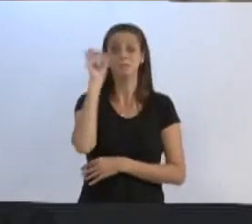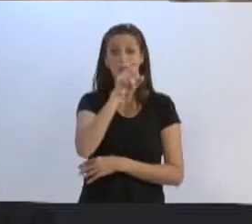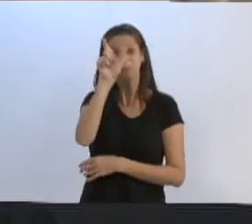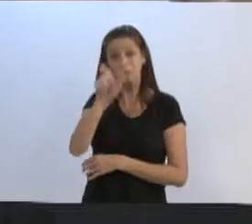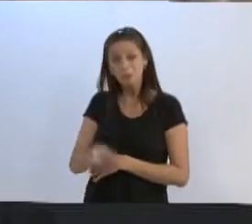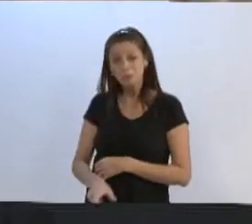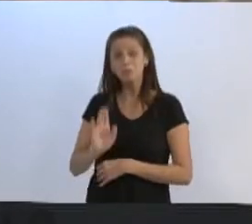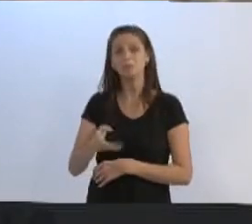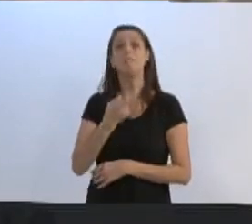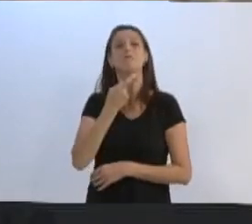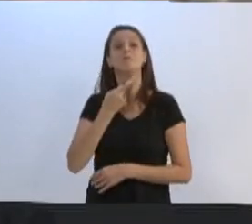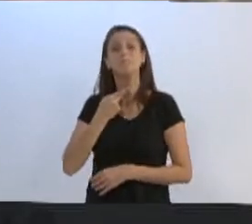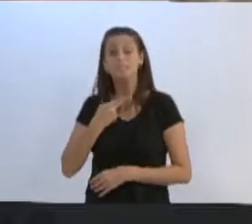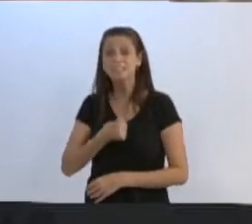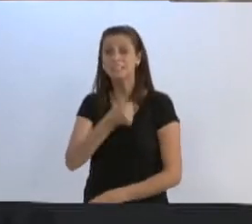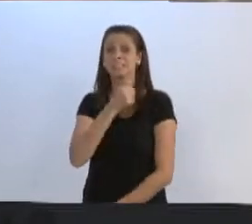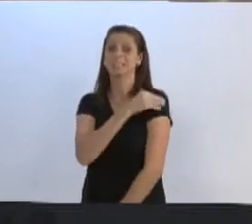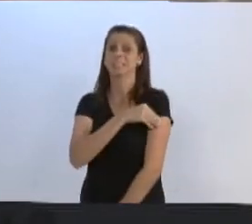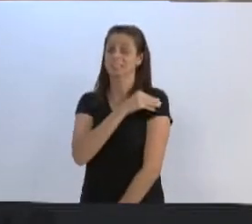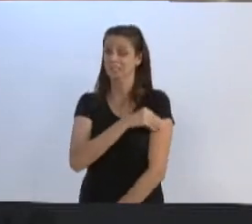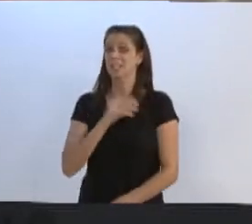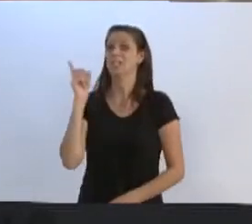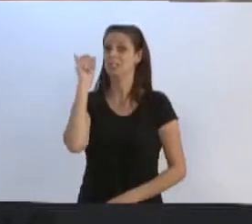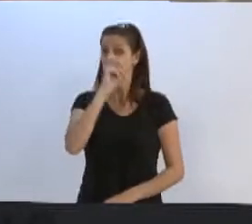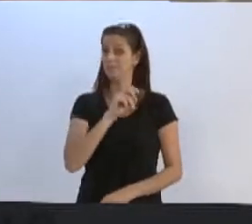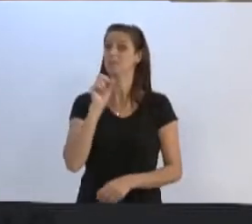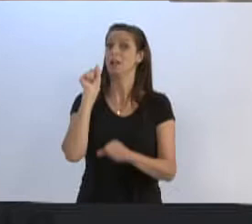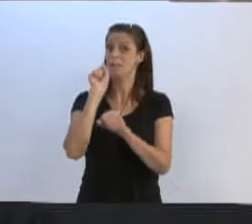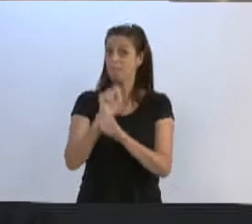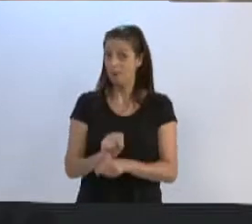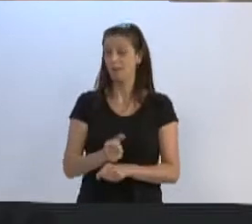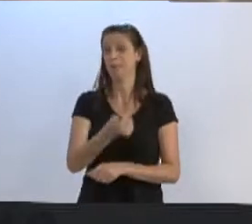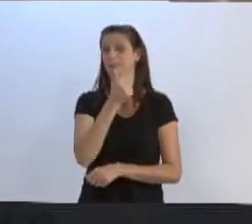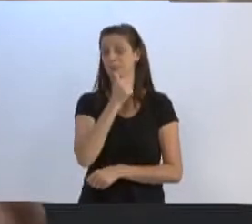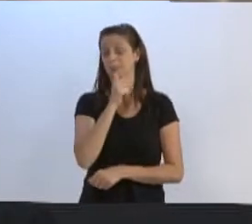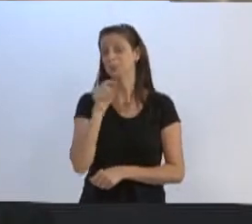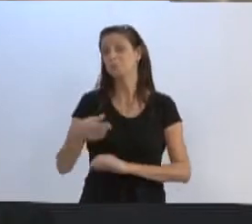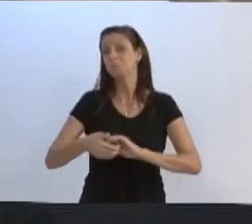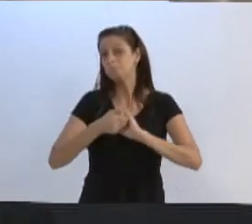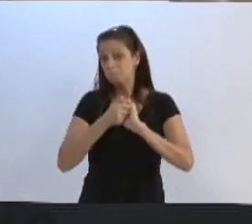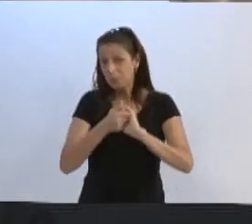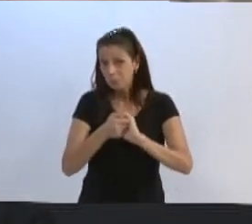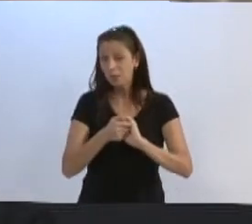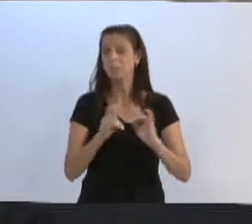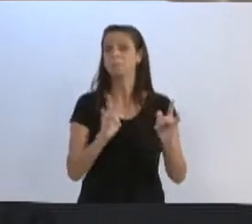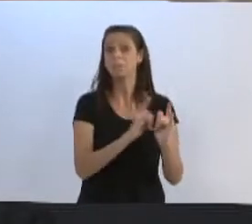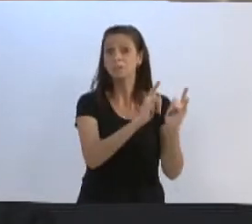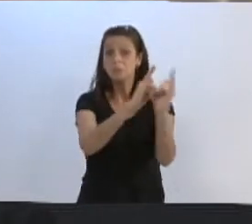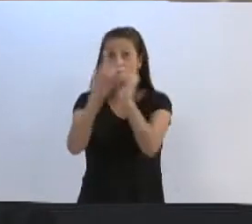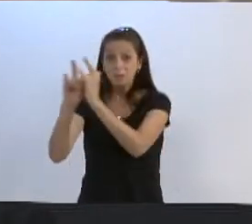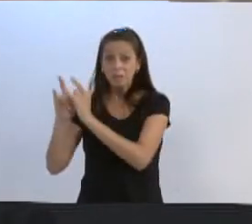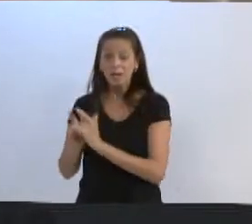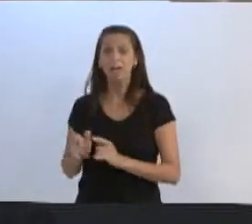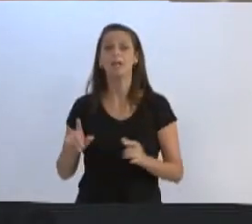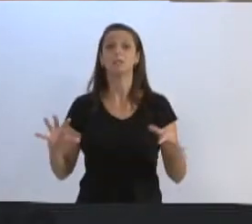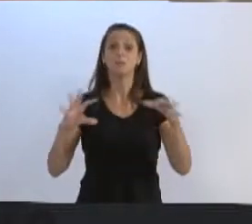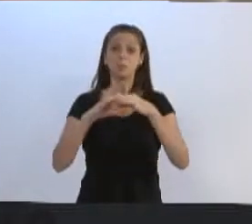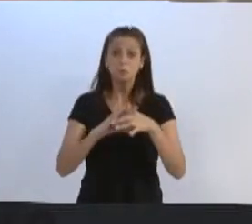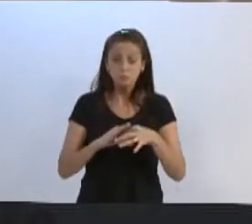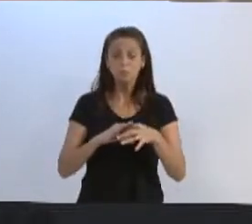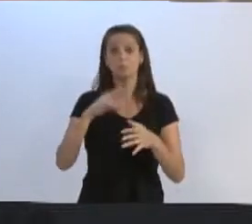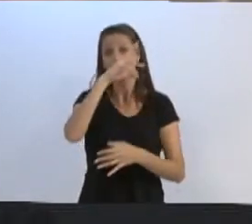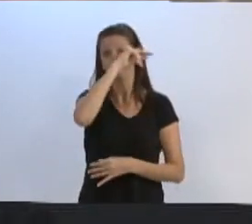no alcoolismo, não é nada fácil, não é uma tarefa fácil. Então, parabéns à Vossa Excelência, e que as entidades, a sociedade organizada, junto com o poder